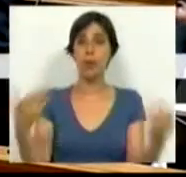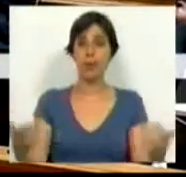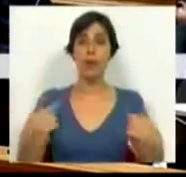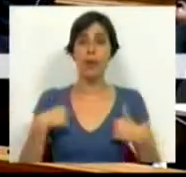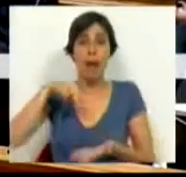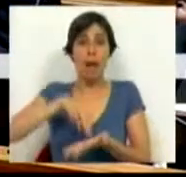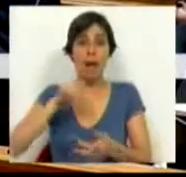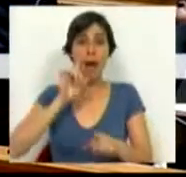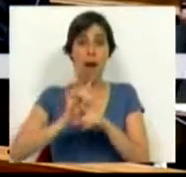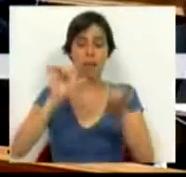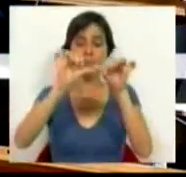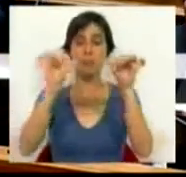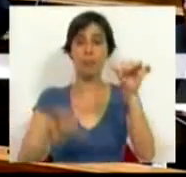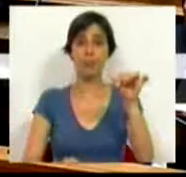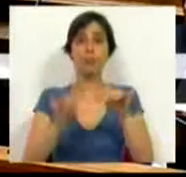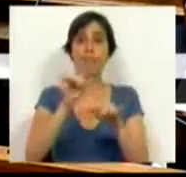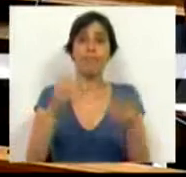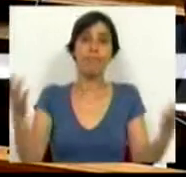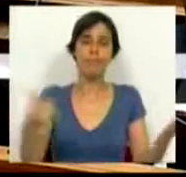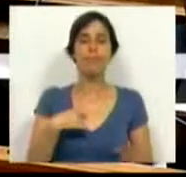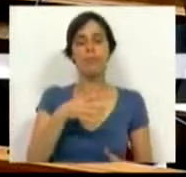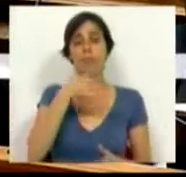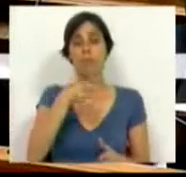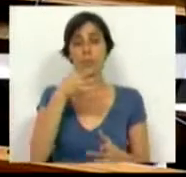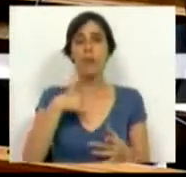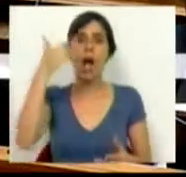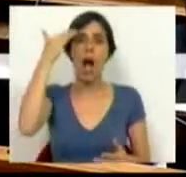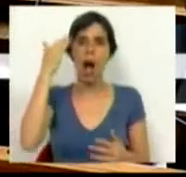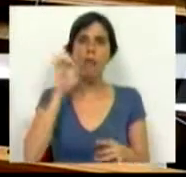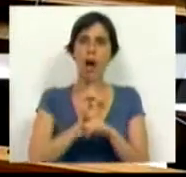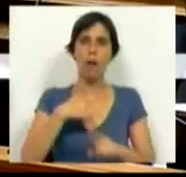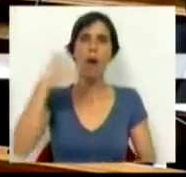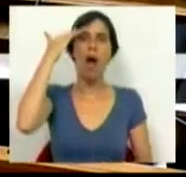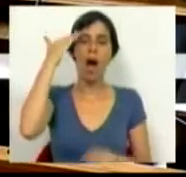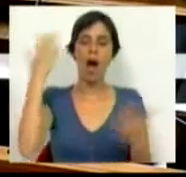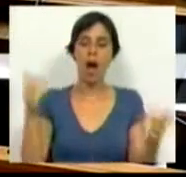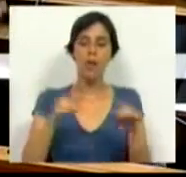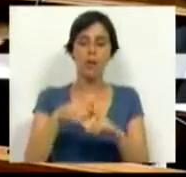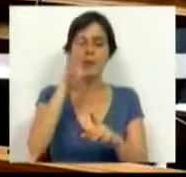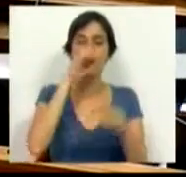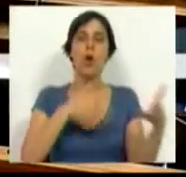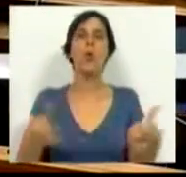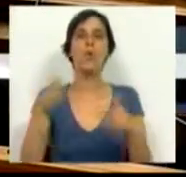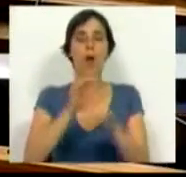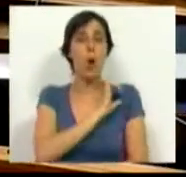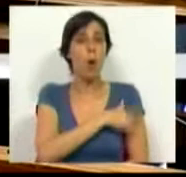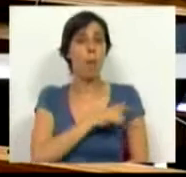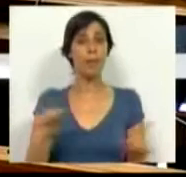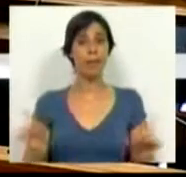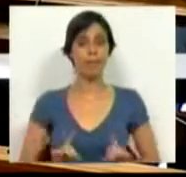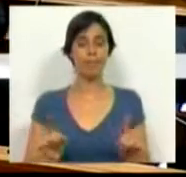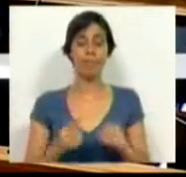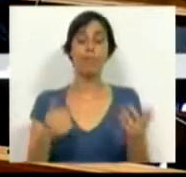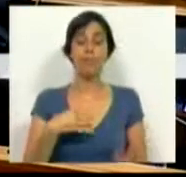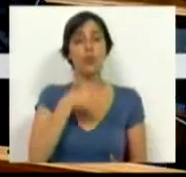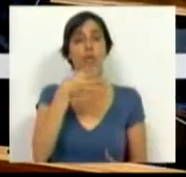eu, ali em cima, dei a entender que considerava e considero que esta governação não foi competente.